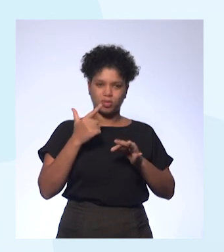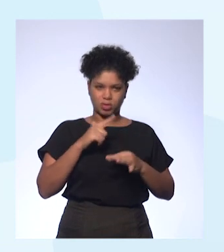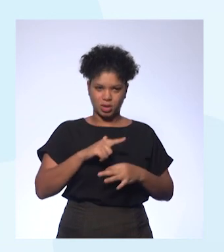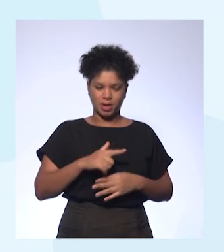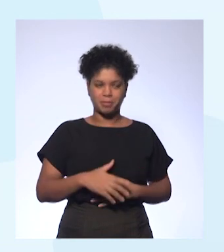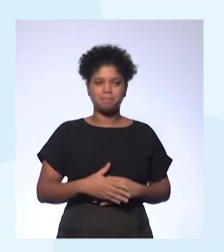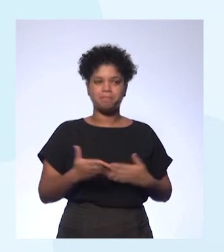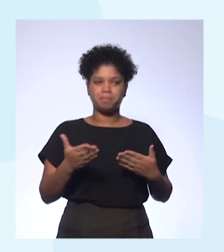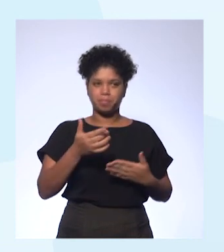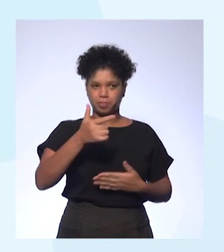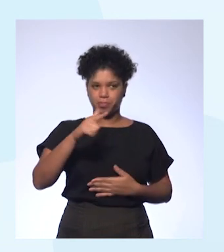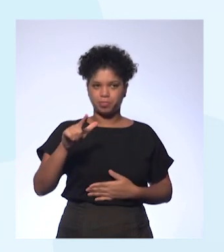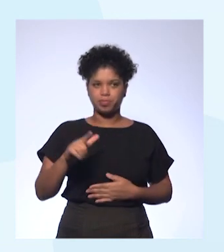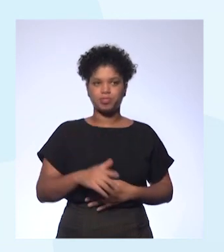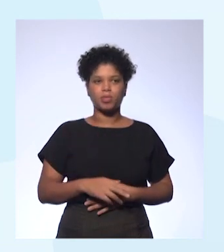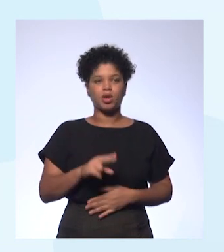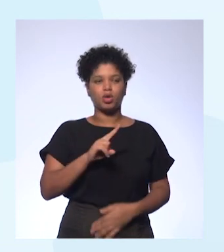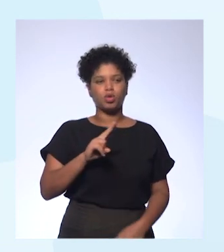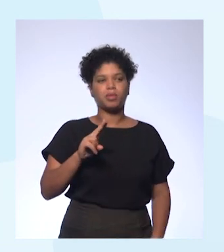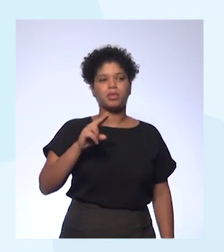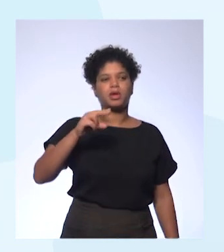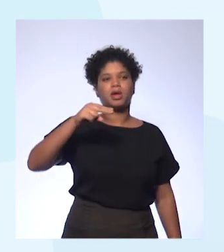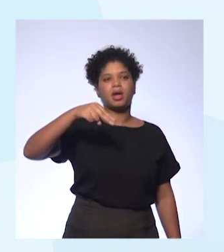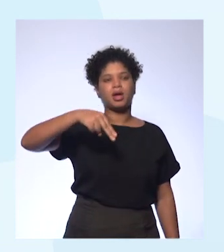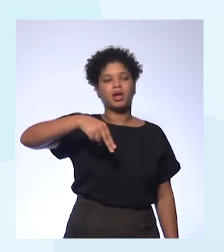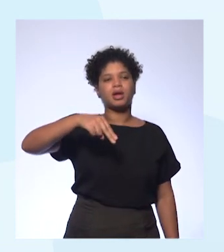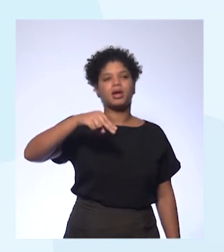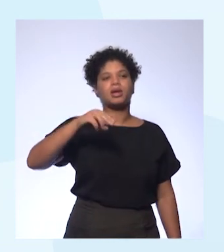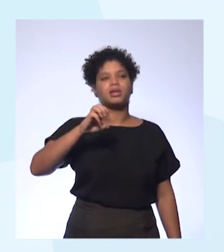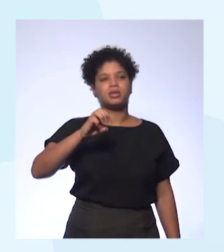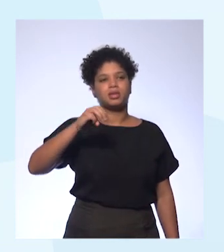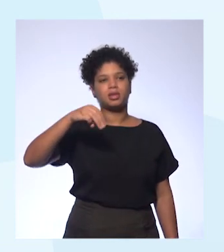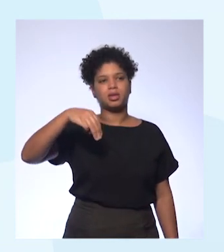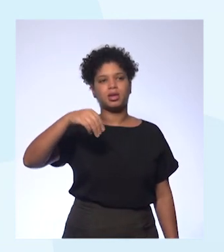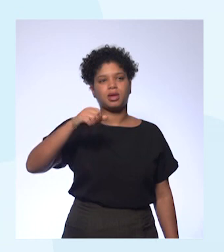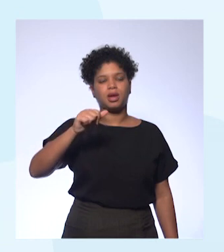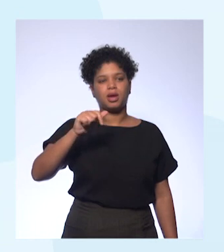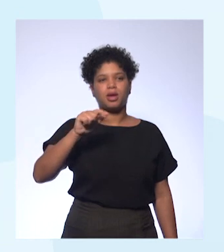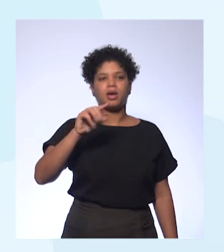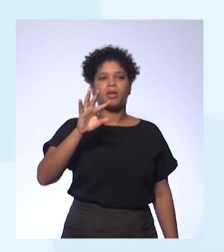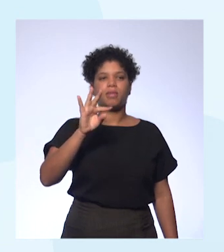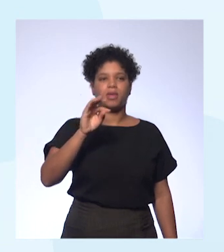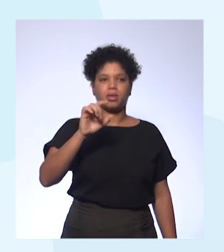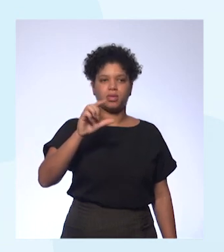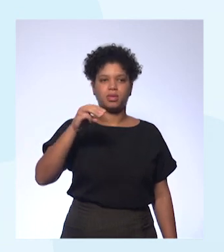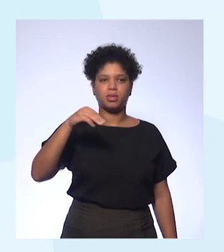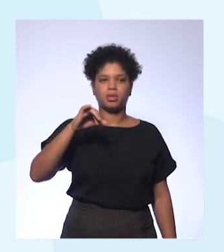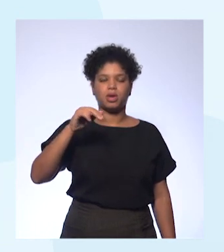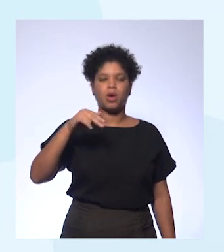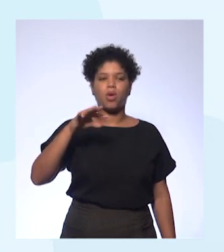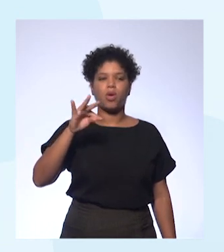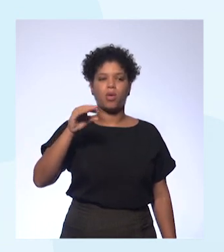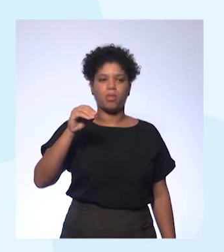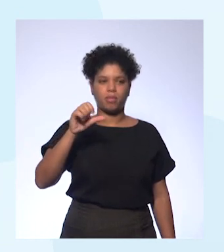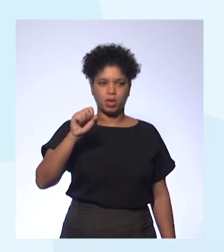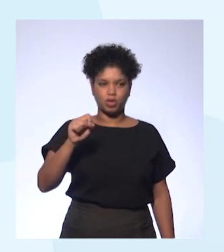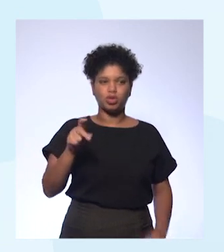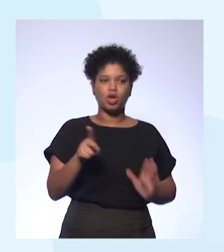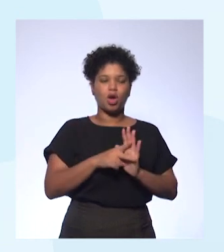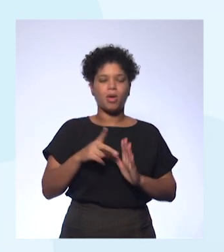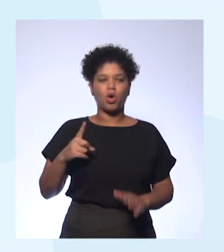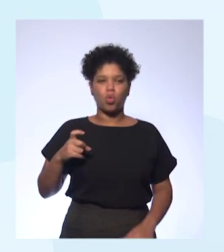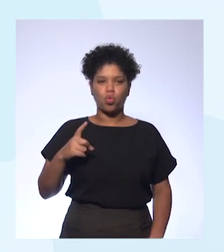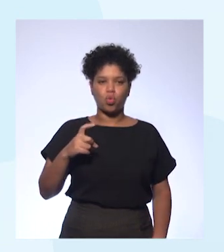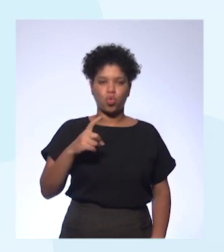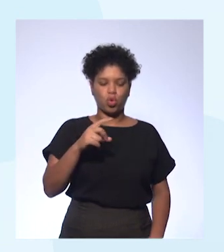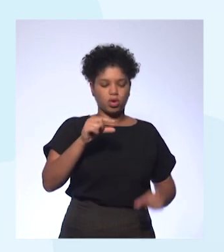do grupo dos nemateumintos, né? Então, esse grupo também é um grupo de vermes, nesse caso, vermes cilíndricos